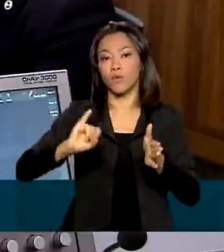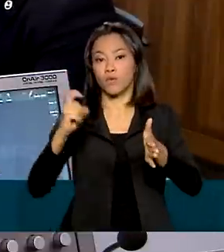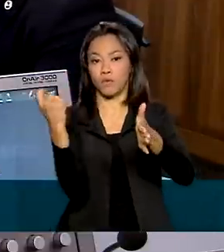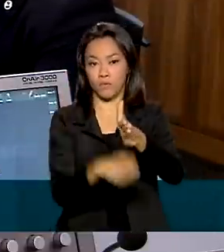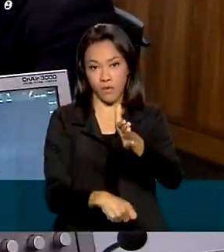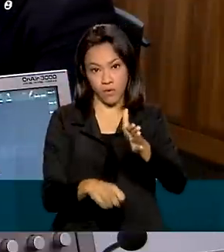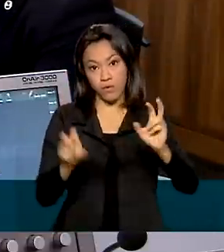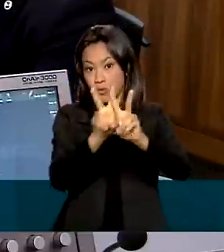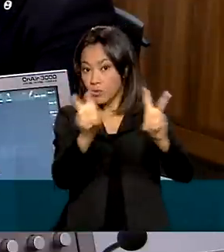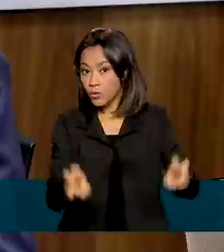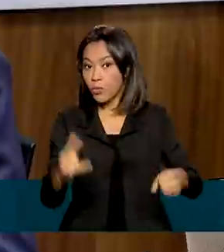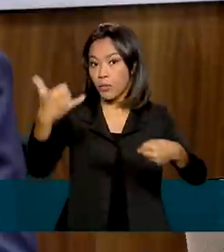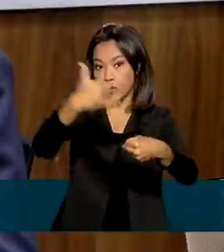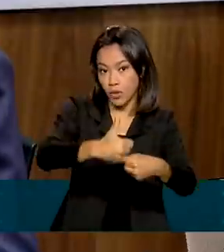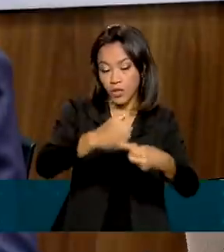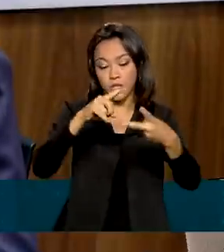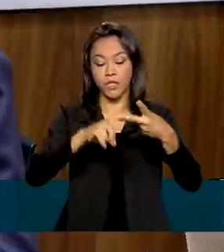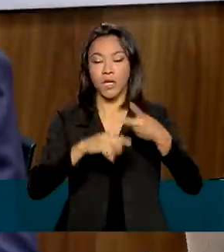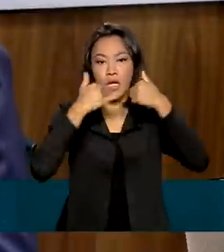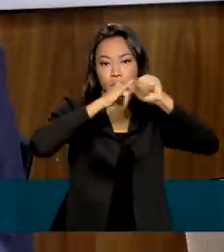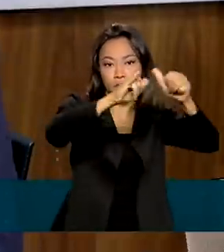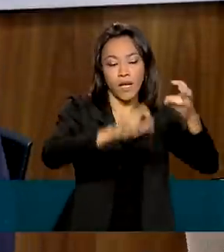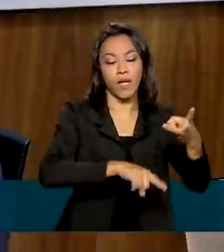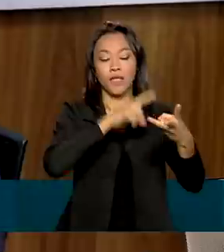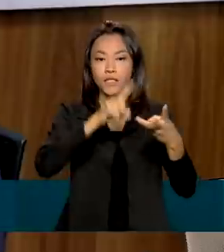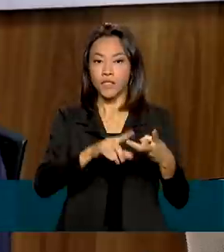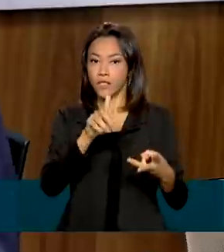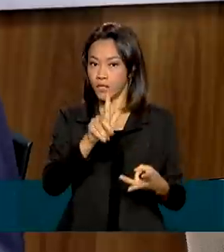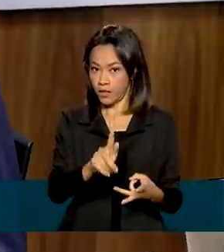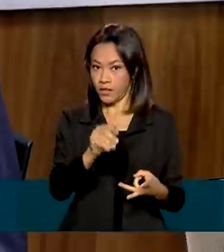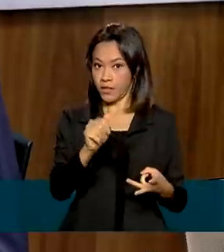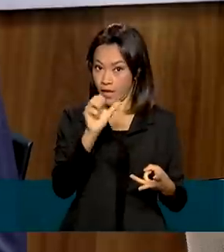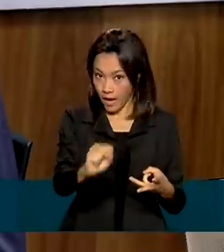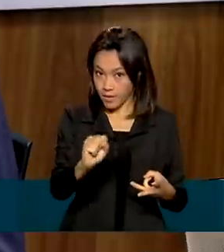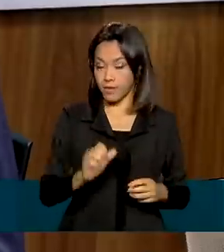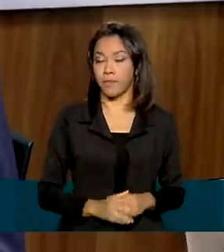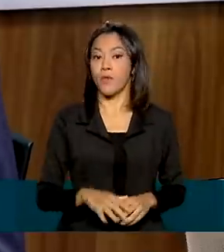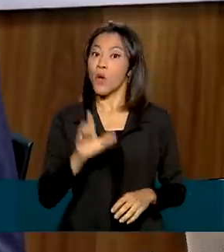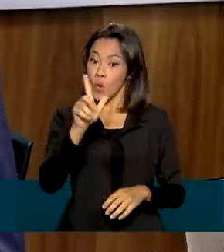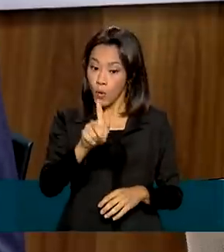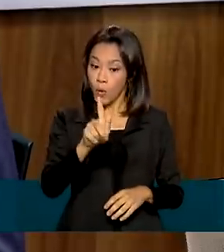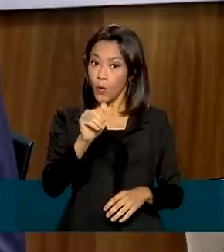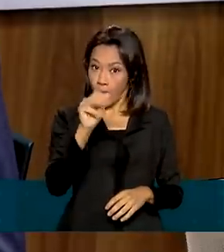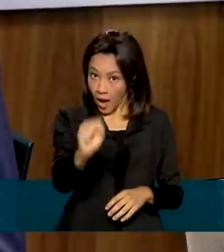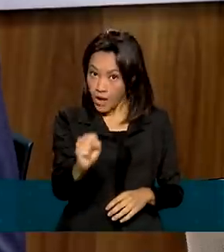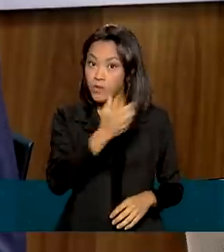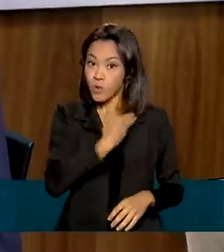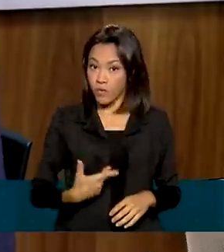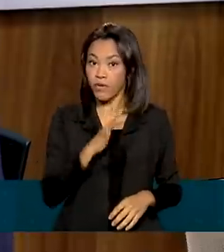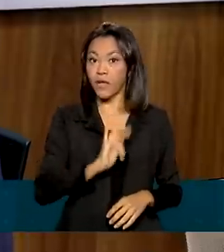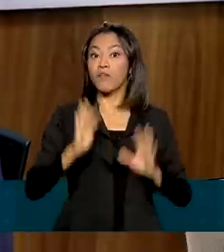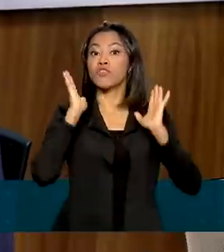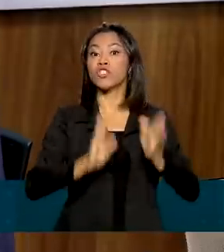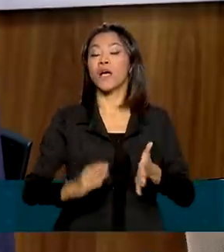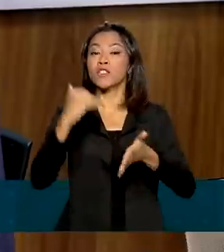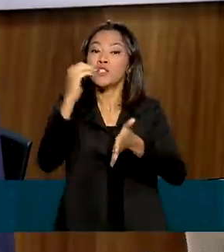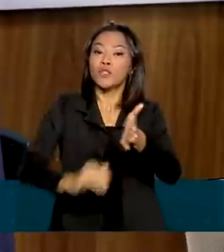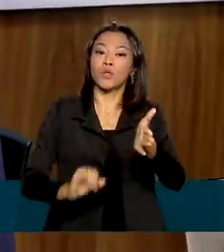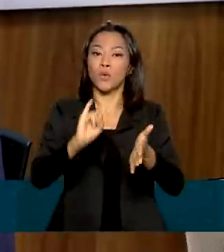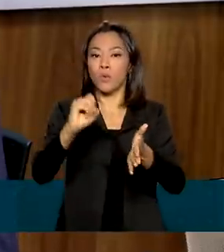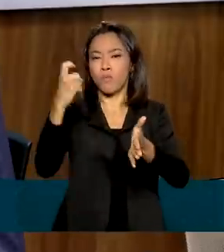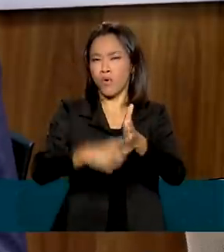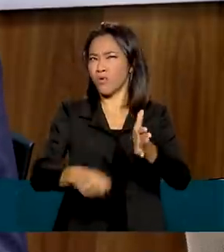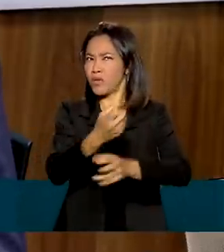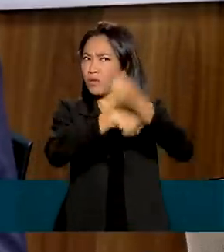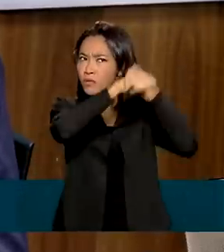cima de combustíveis e eletricidade e gás no caso o gás o governo federal já zerei o imposto do gás desde o início do ano